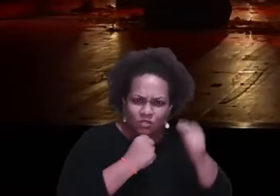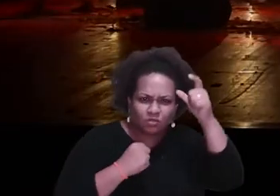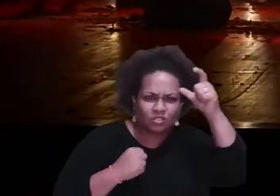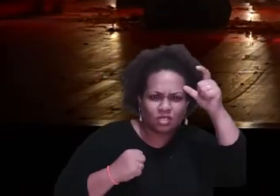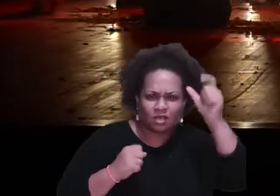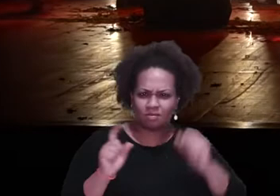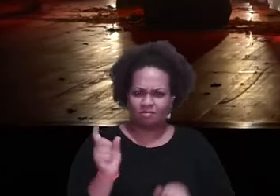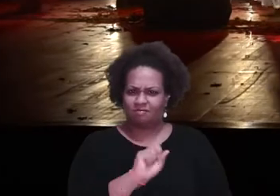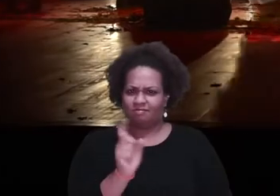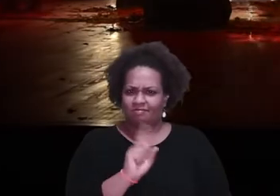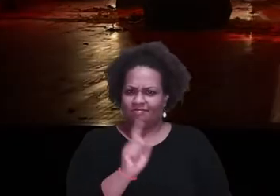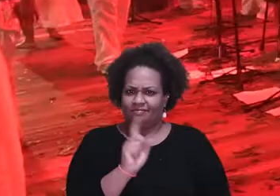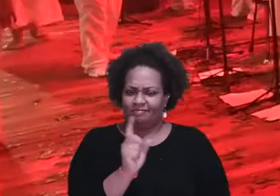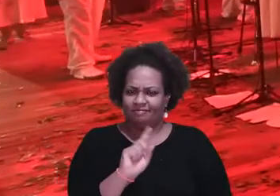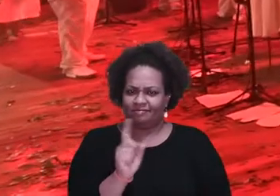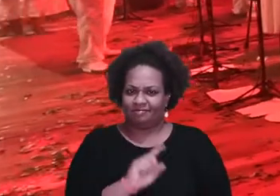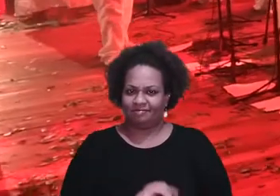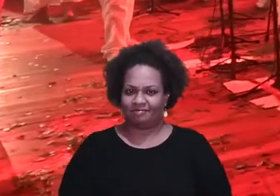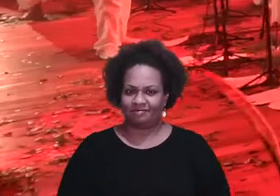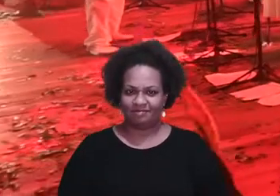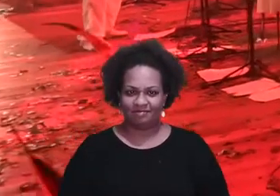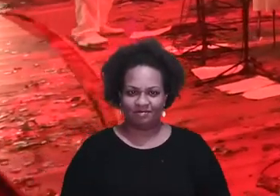E isso não é o diabo é